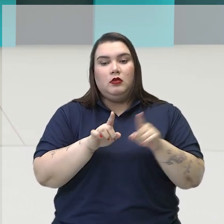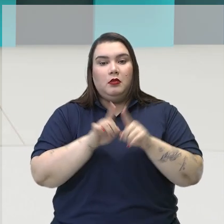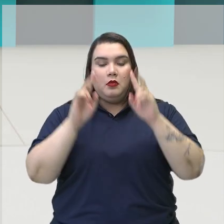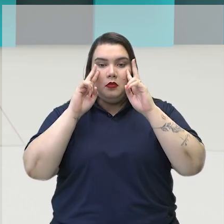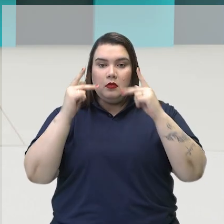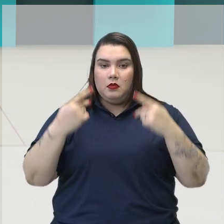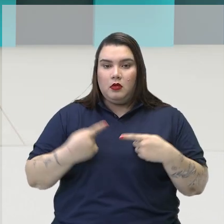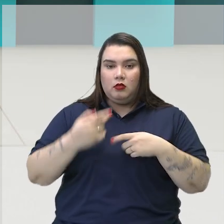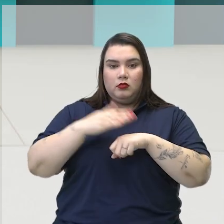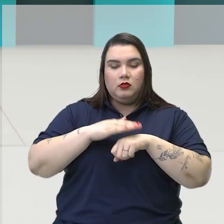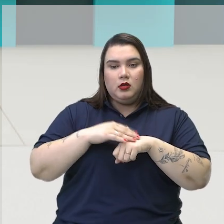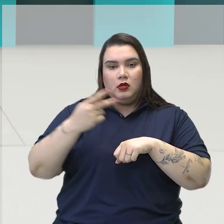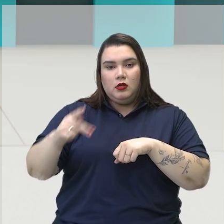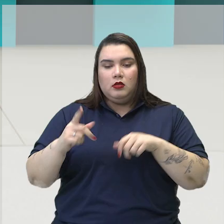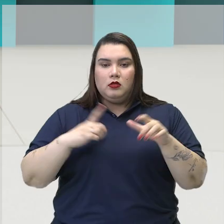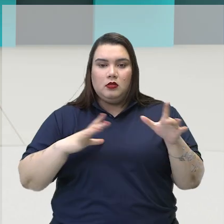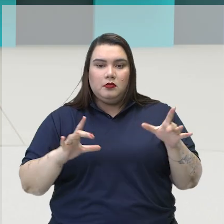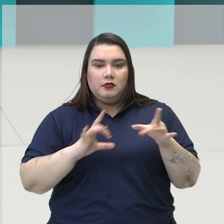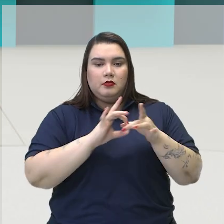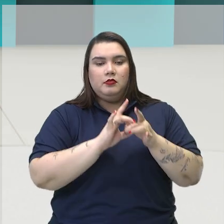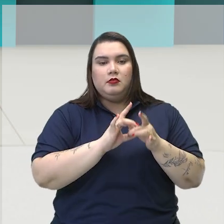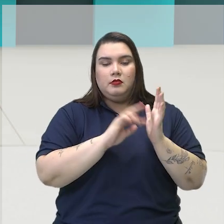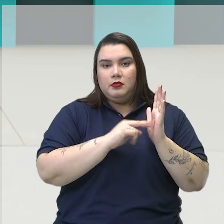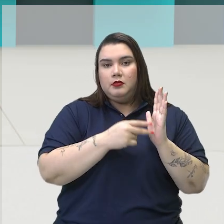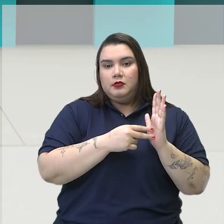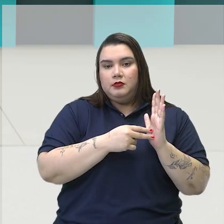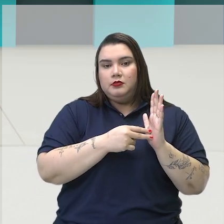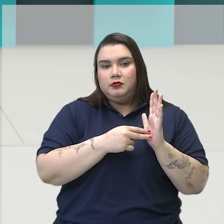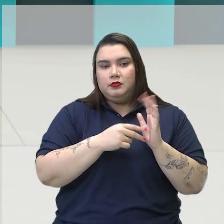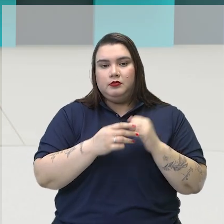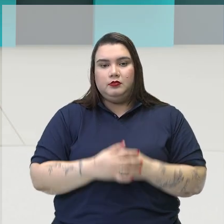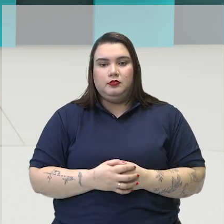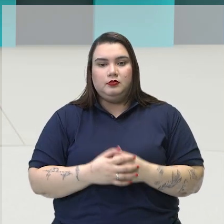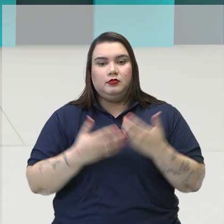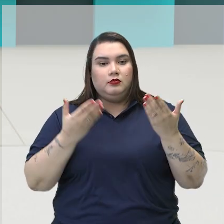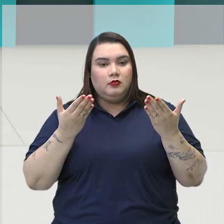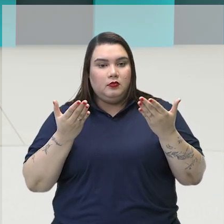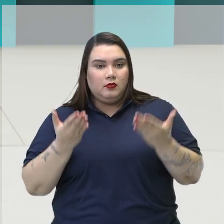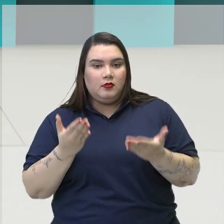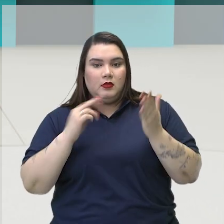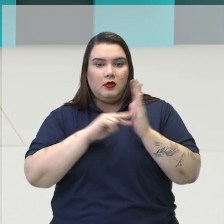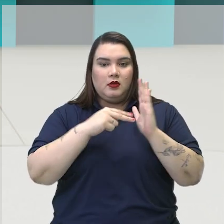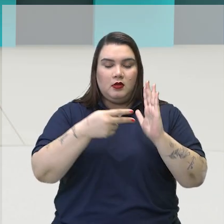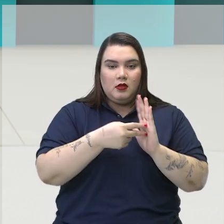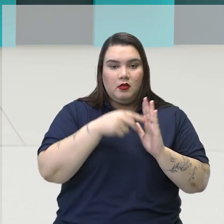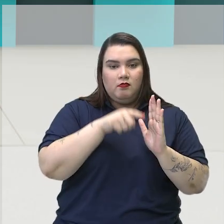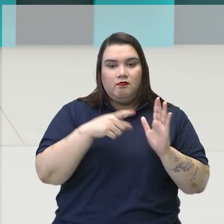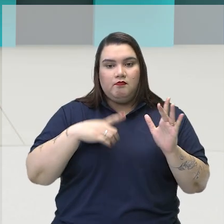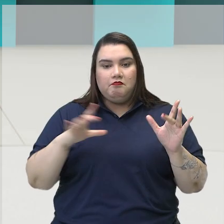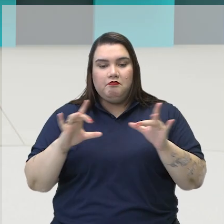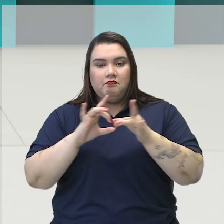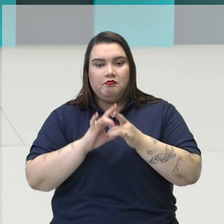E o homem, por sua vez, ele se constitui por meio do significado. Afinal, significado este que